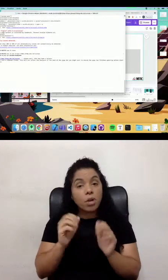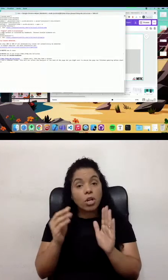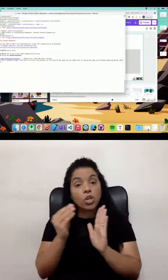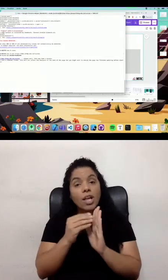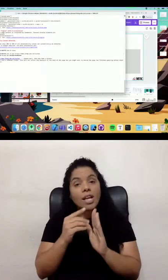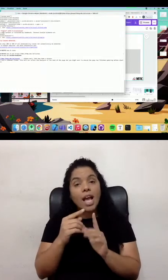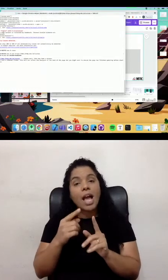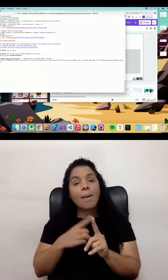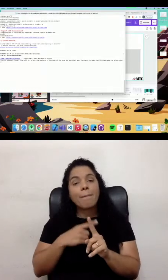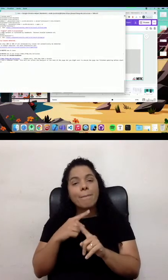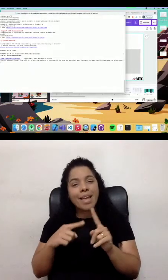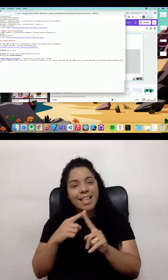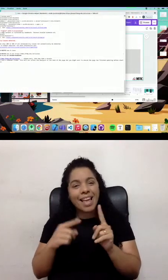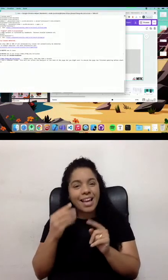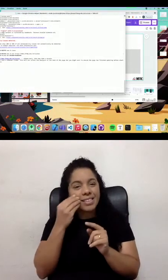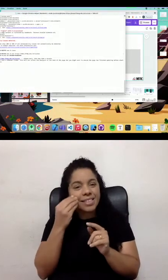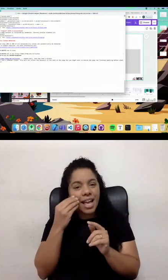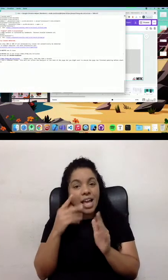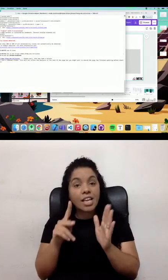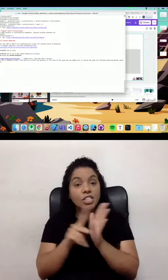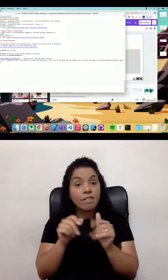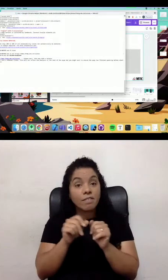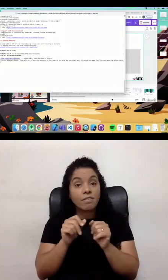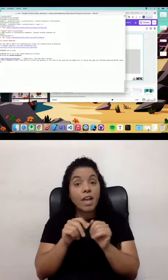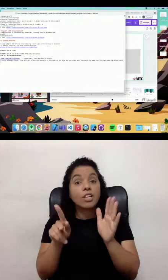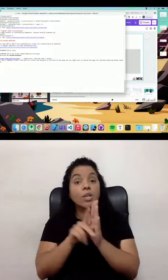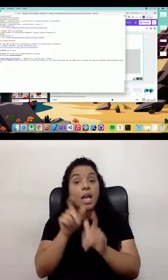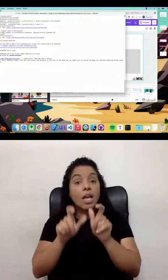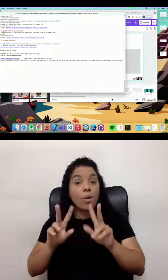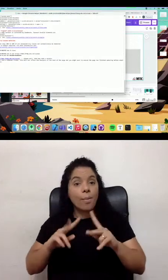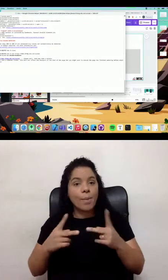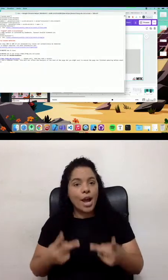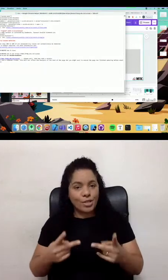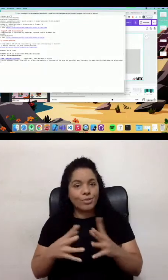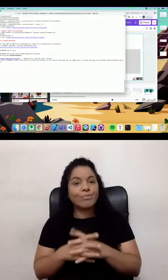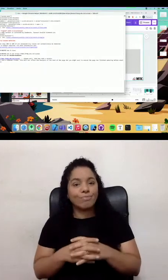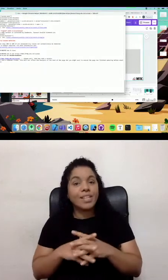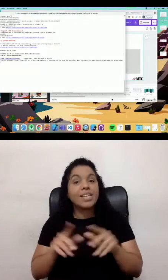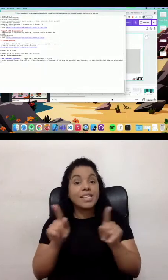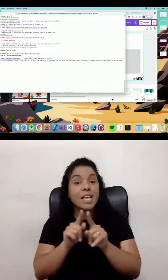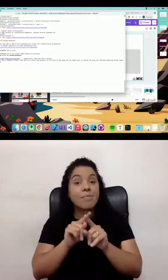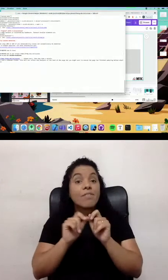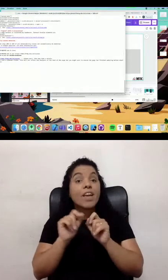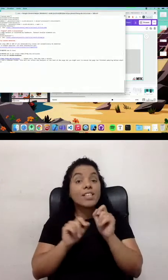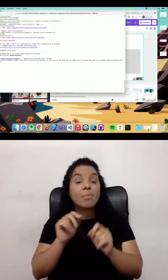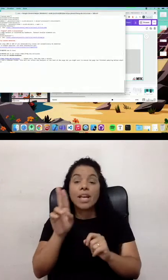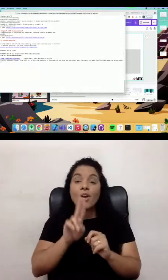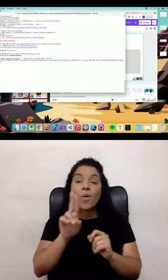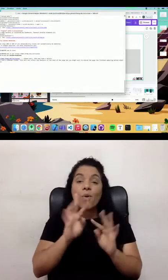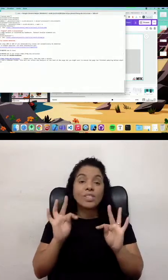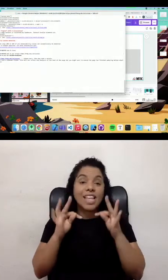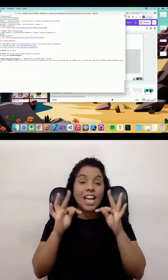metade ele é muito feito pelo humano, tá? E principalmente feito para quem usa alguma